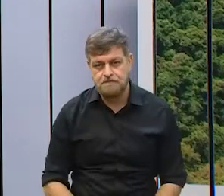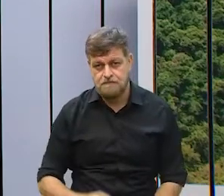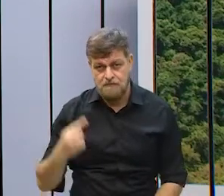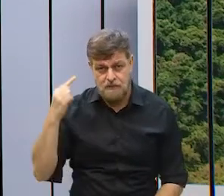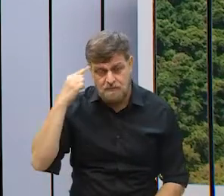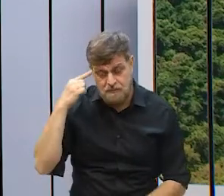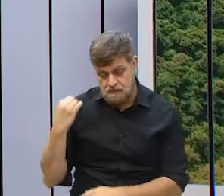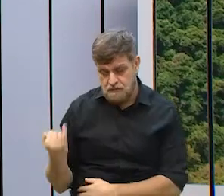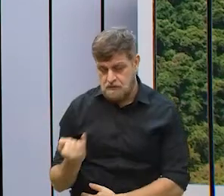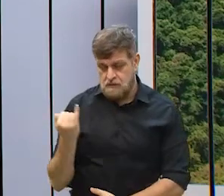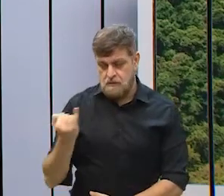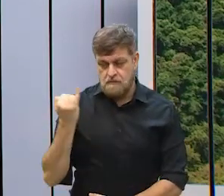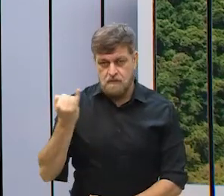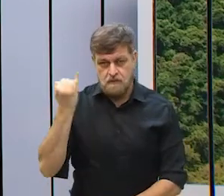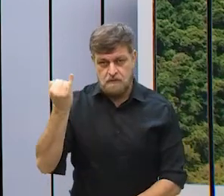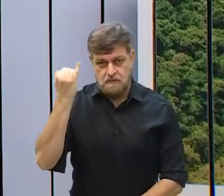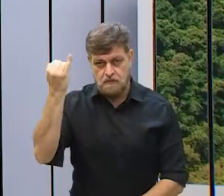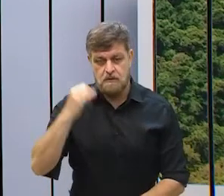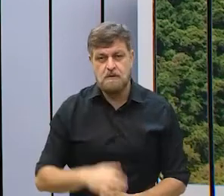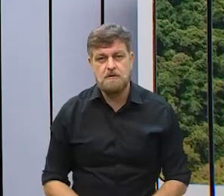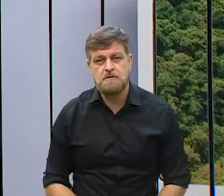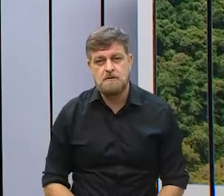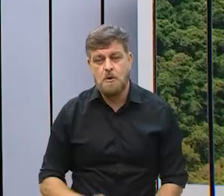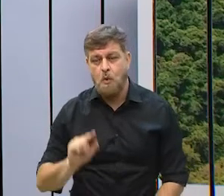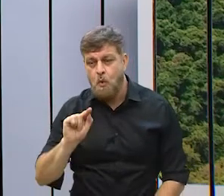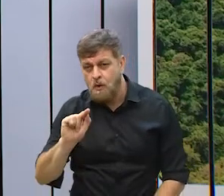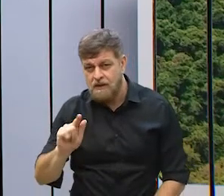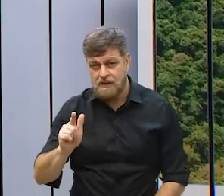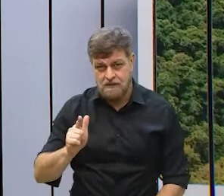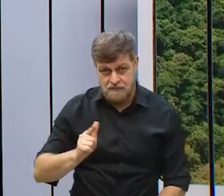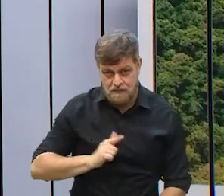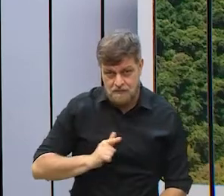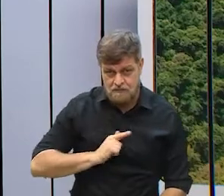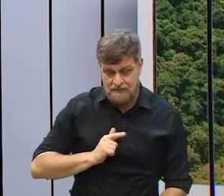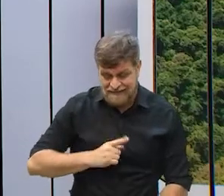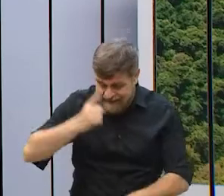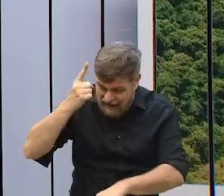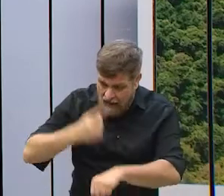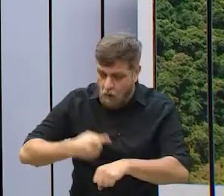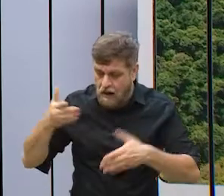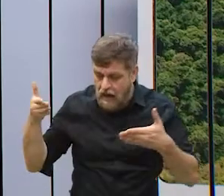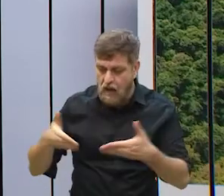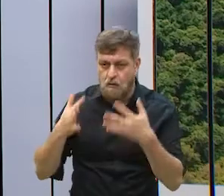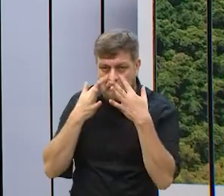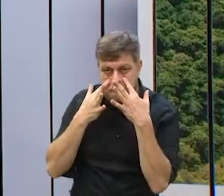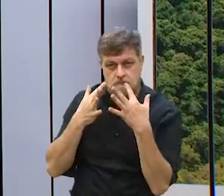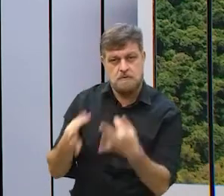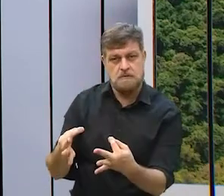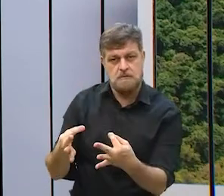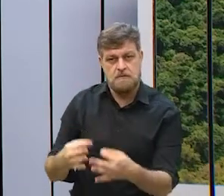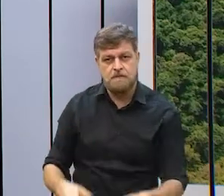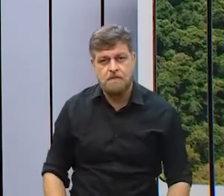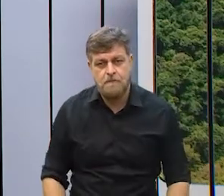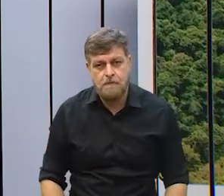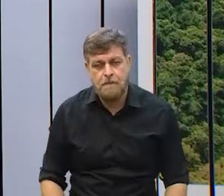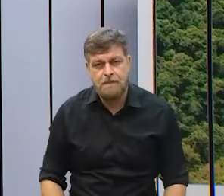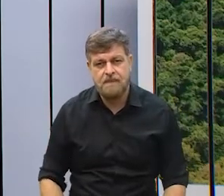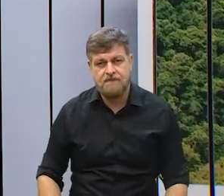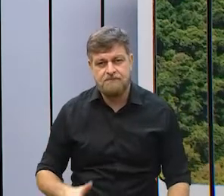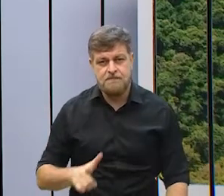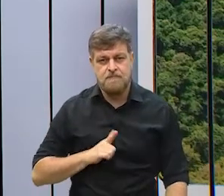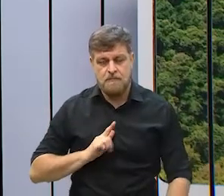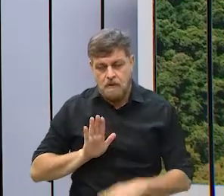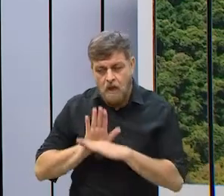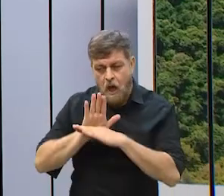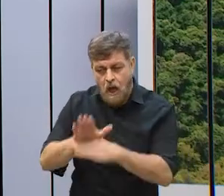muito importante essa atenção nesse momento. né, seja do ponto de vista do